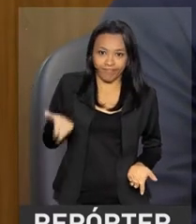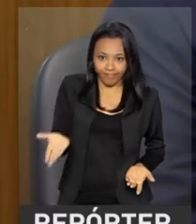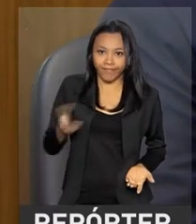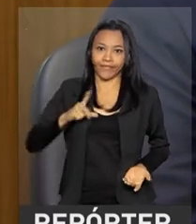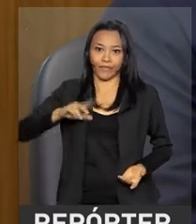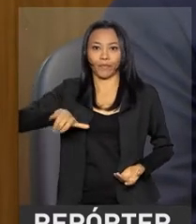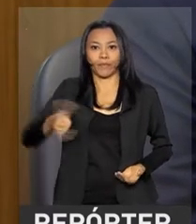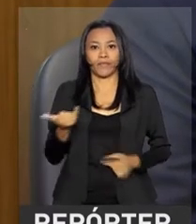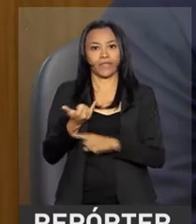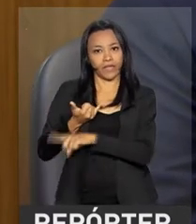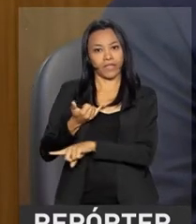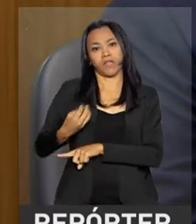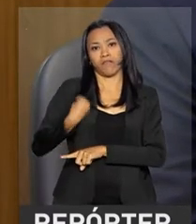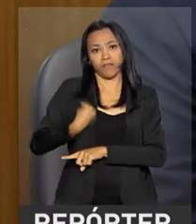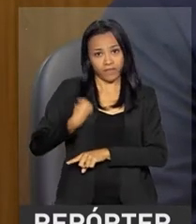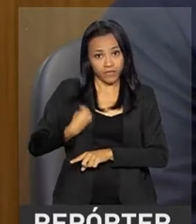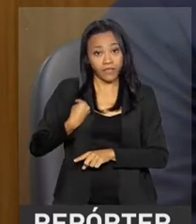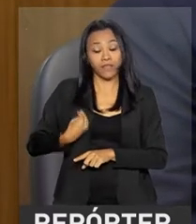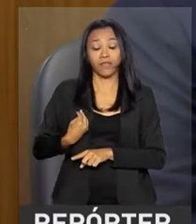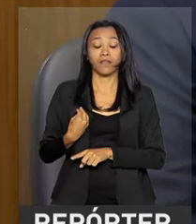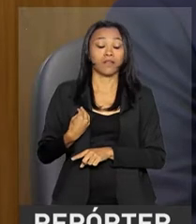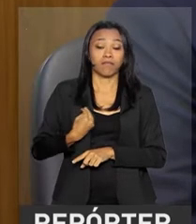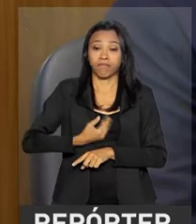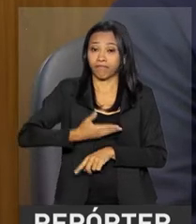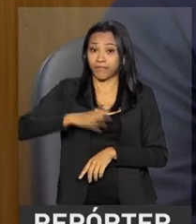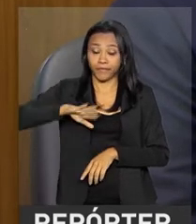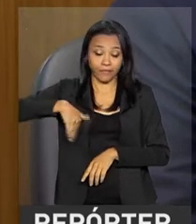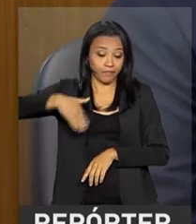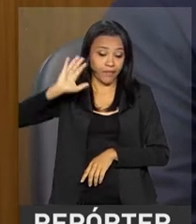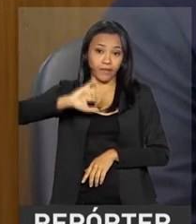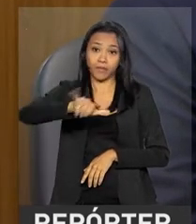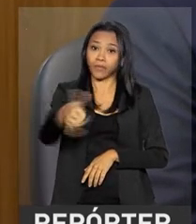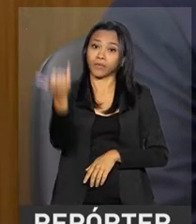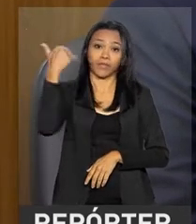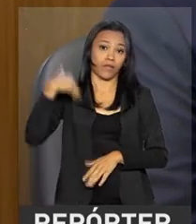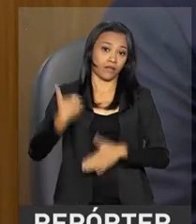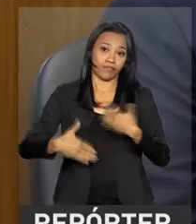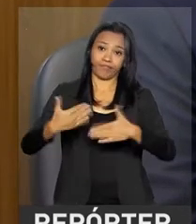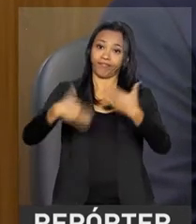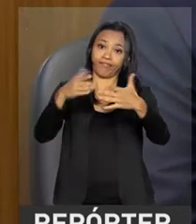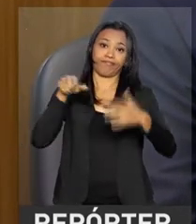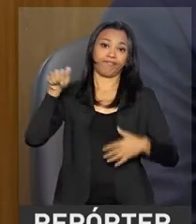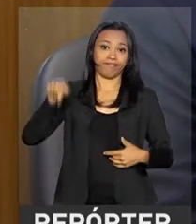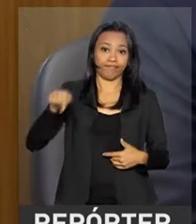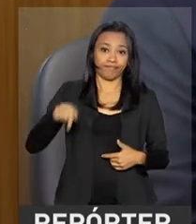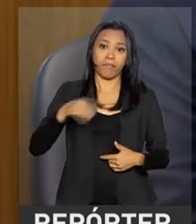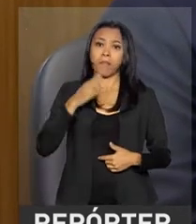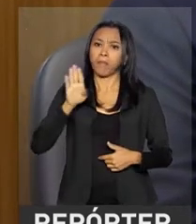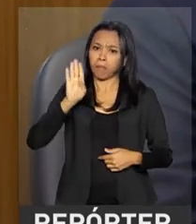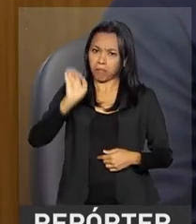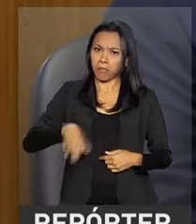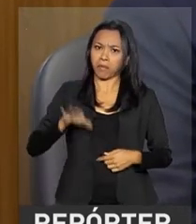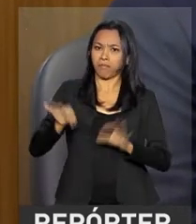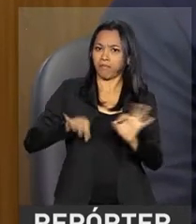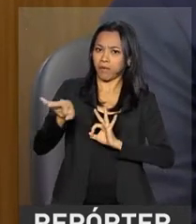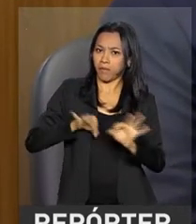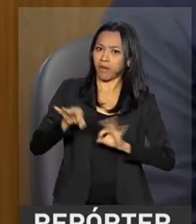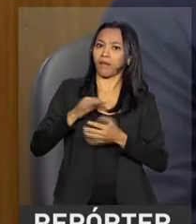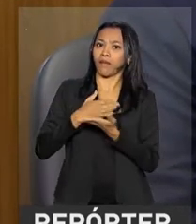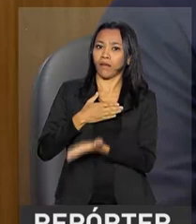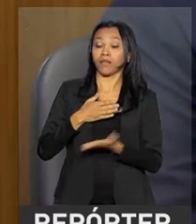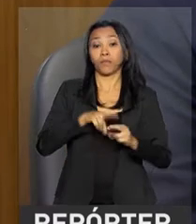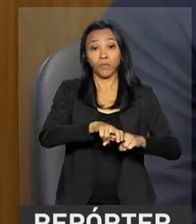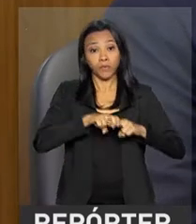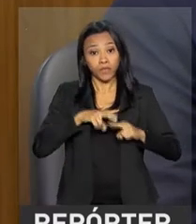ela vai ter uma vida com muito mais oportunidades ela vai ter sido muito mais bem preparada essa é a razão